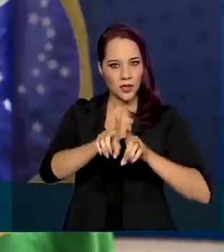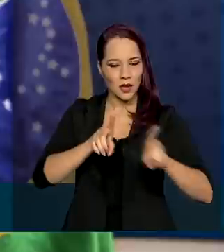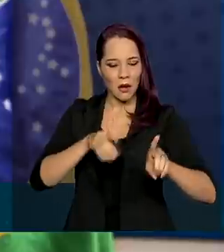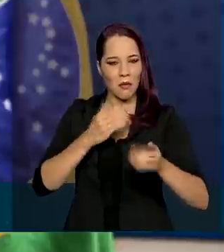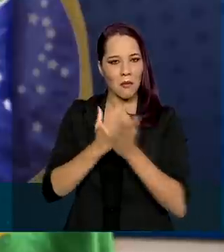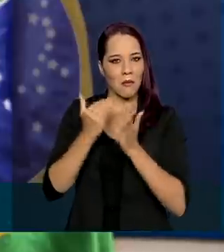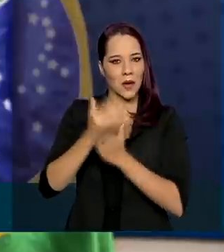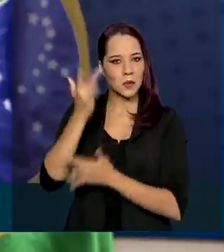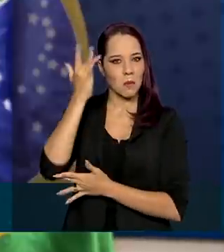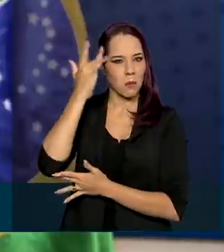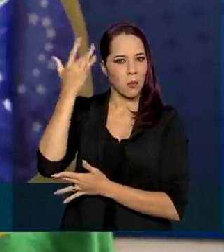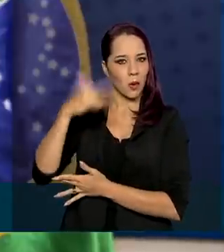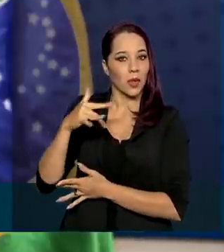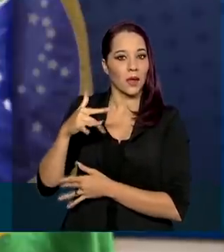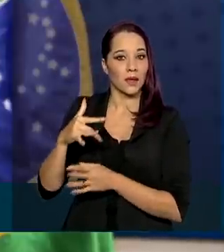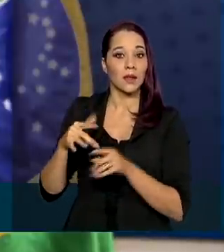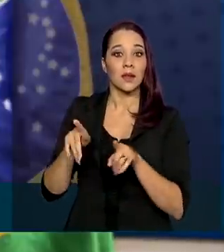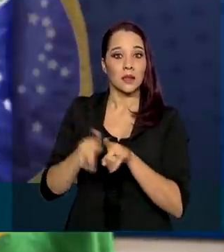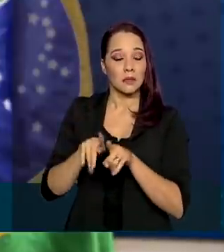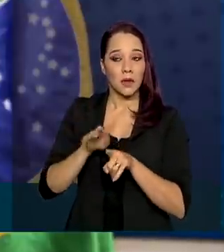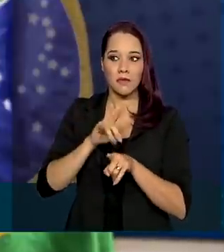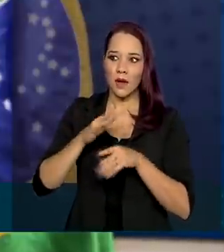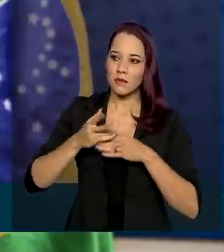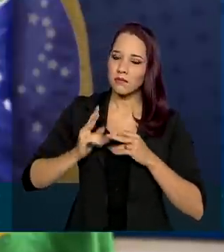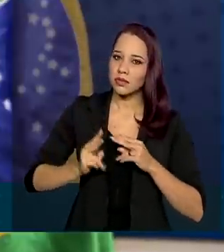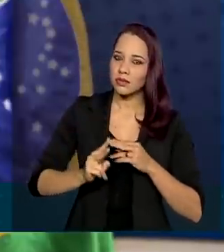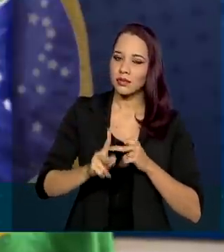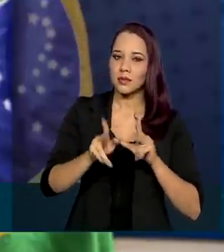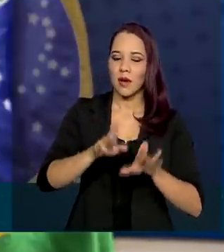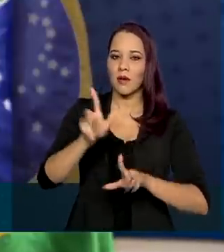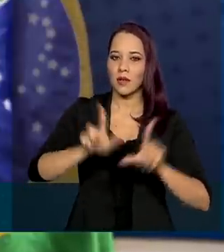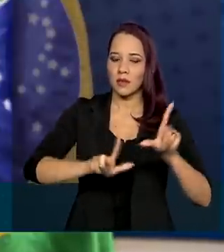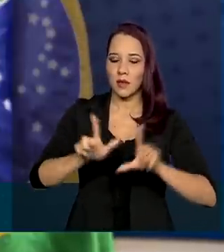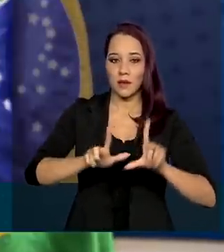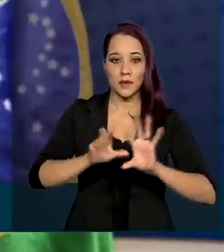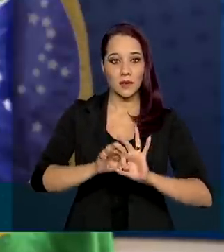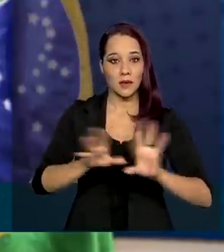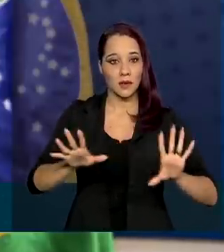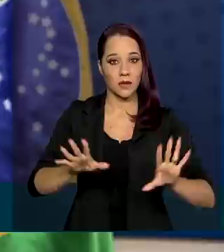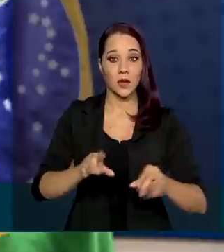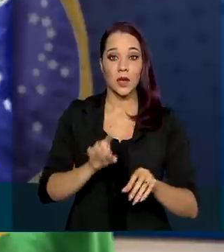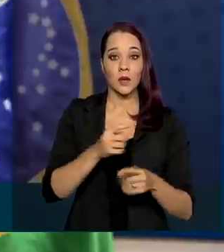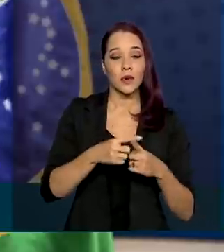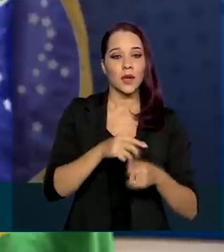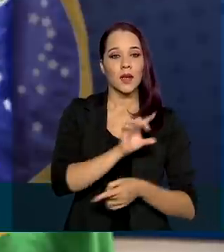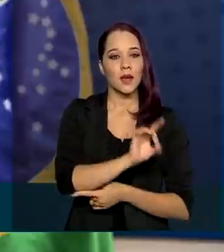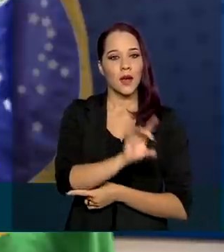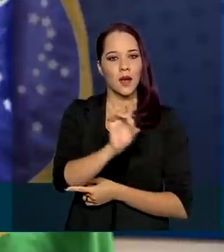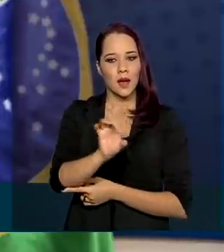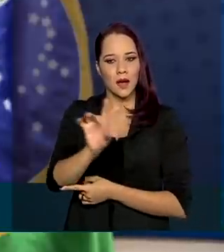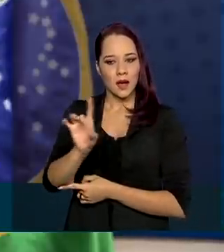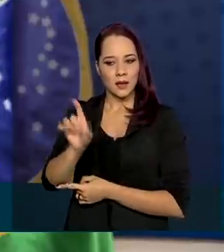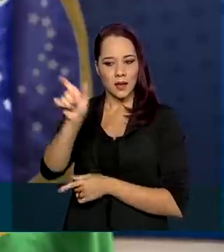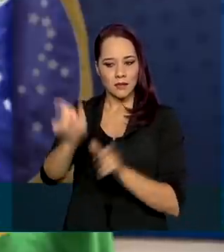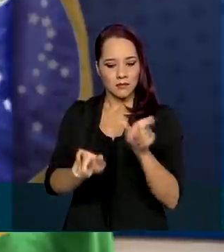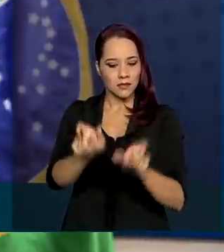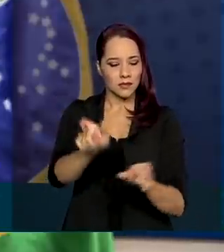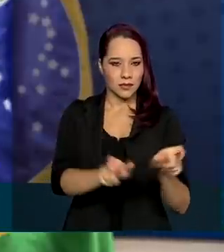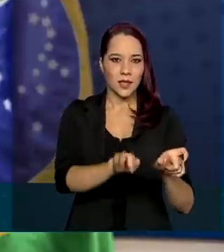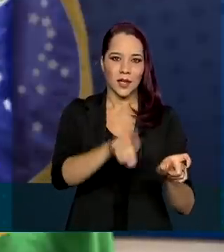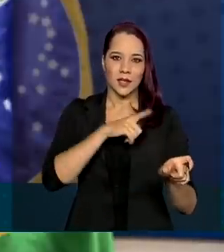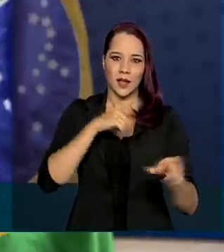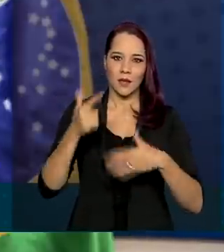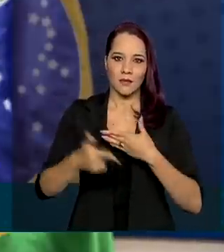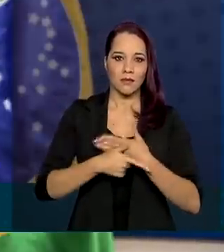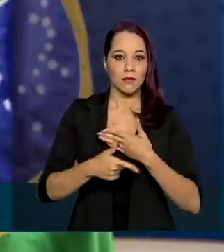modernizando, irão ter vida longa como a TV aberta também, porque cada um, dentro das suas funções, leva